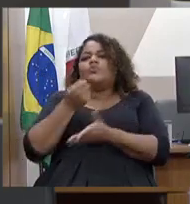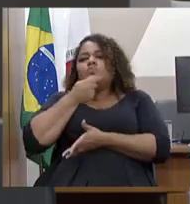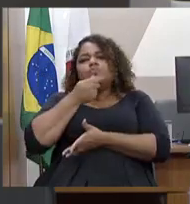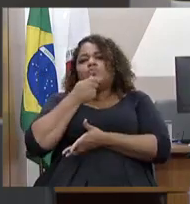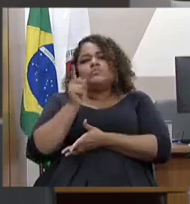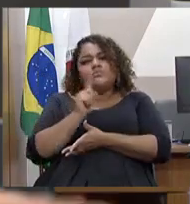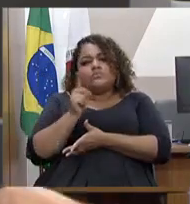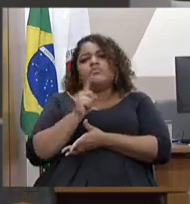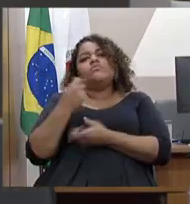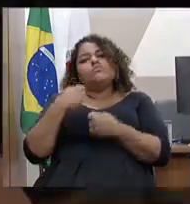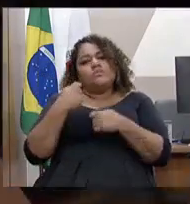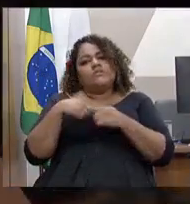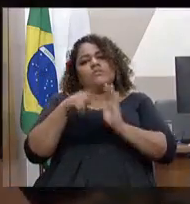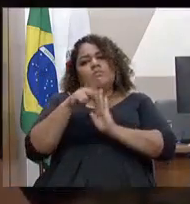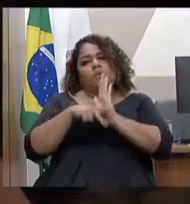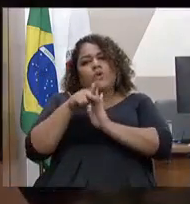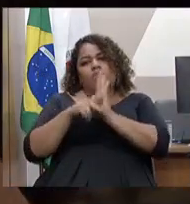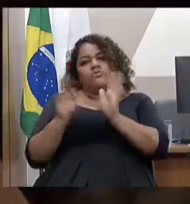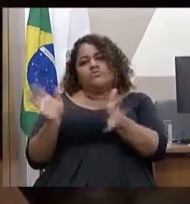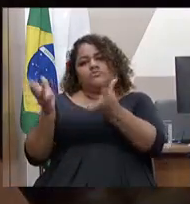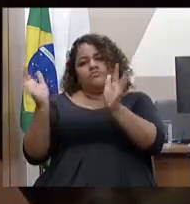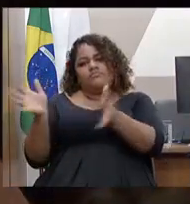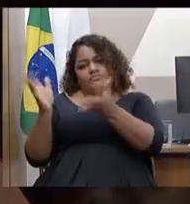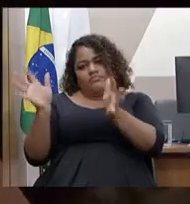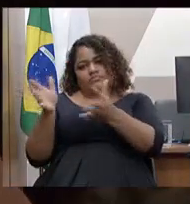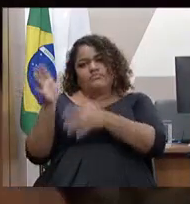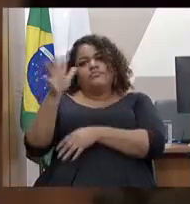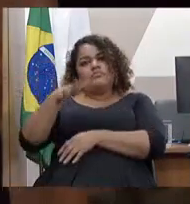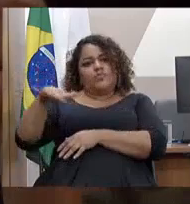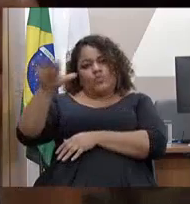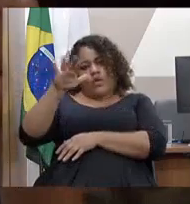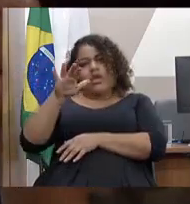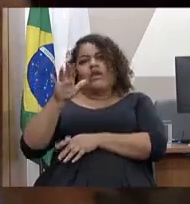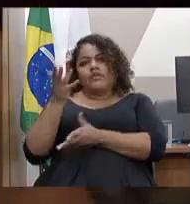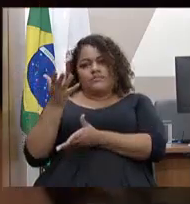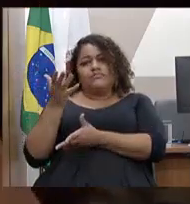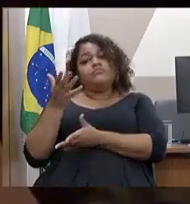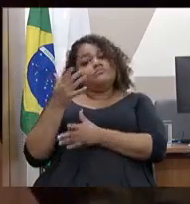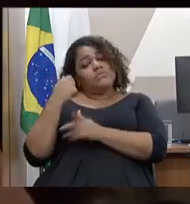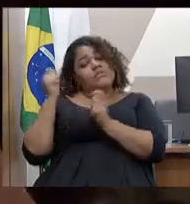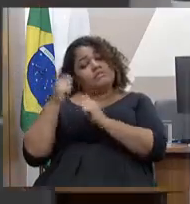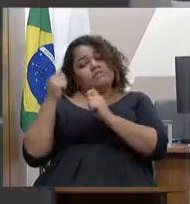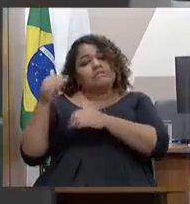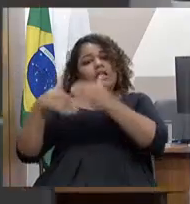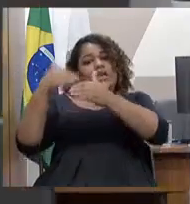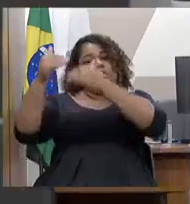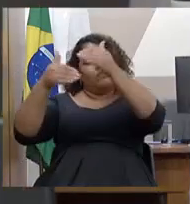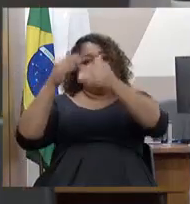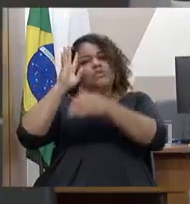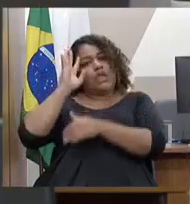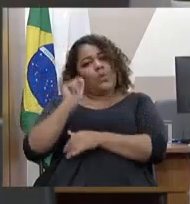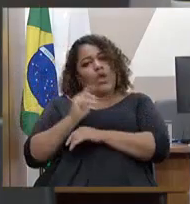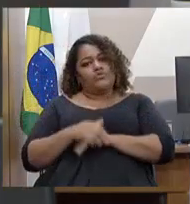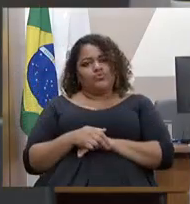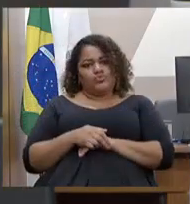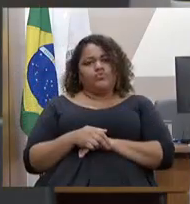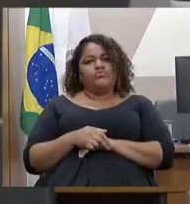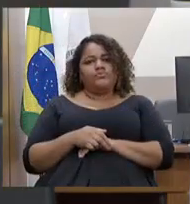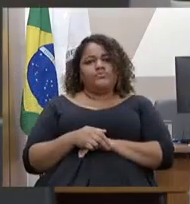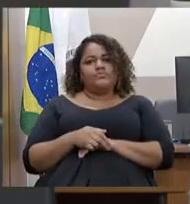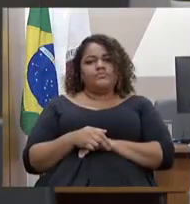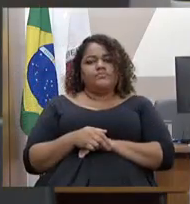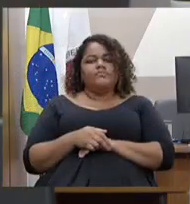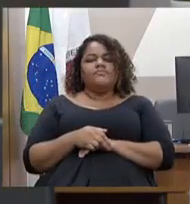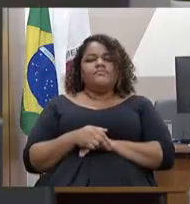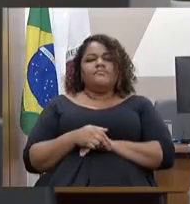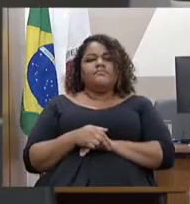promocionais com a com o setor lá eu acho que a gente pode evoluir algo nesse sentido lá né de fazer como conversamos já em outra